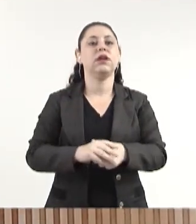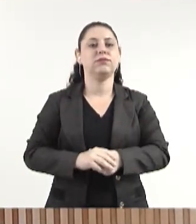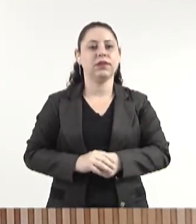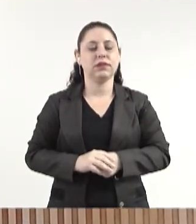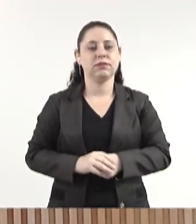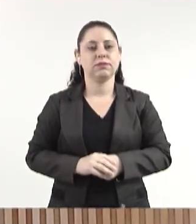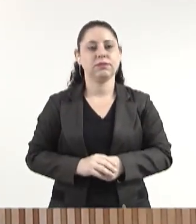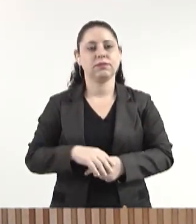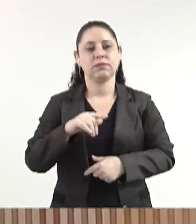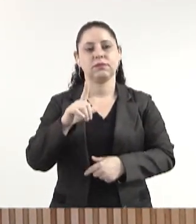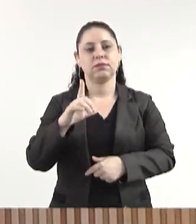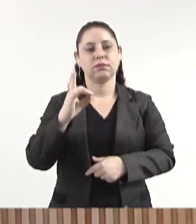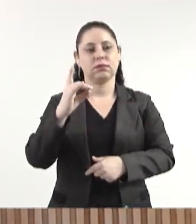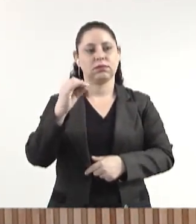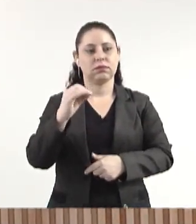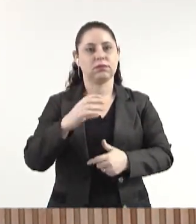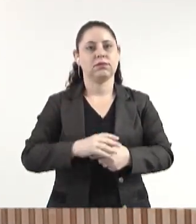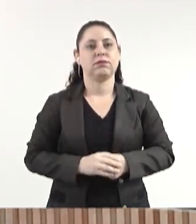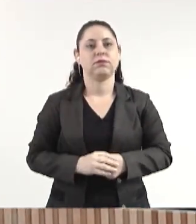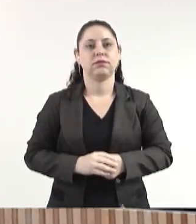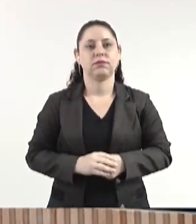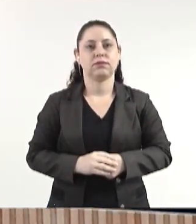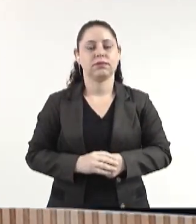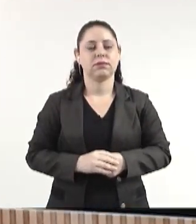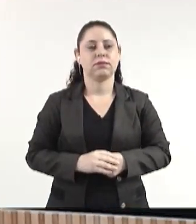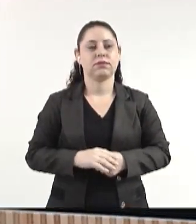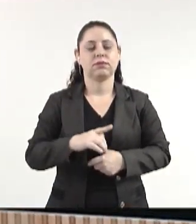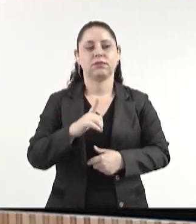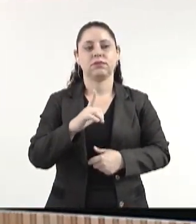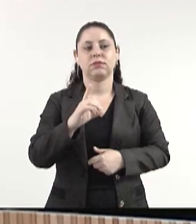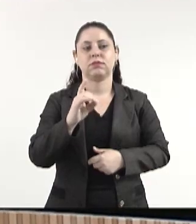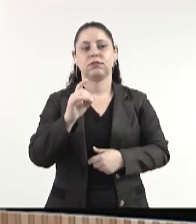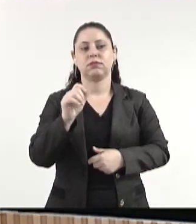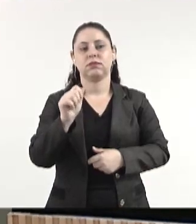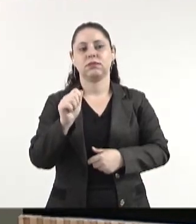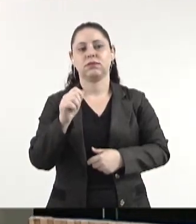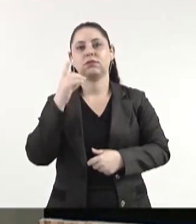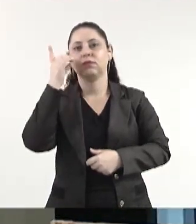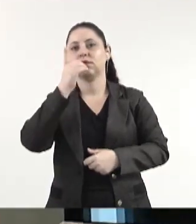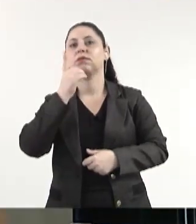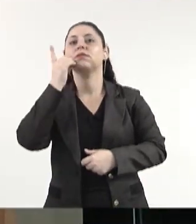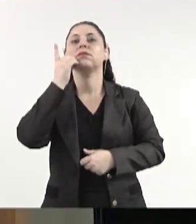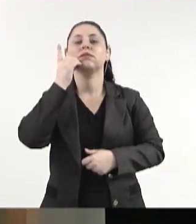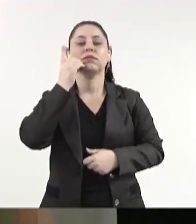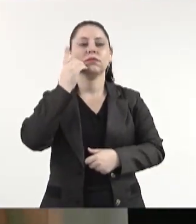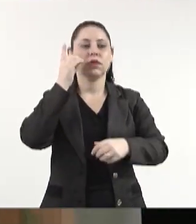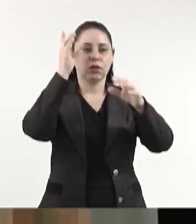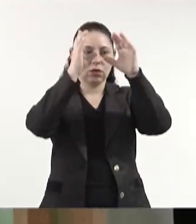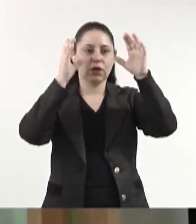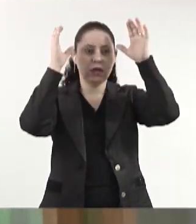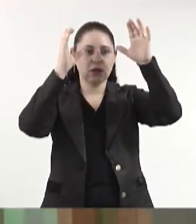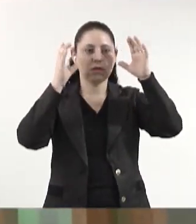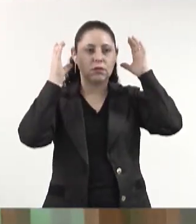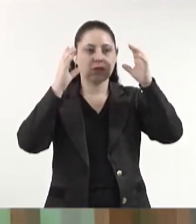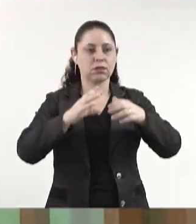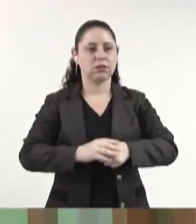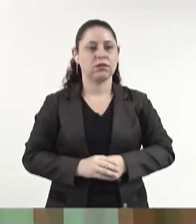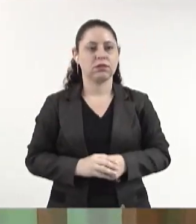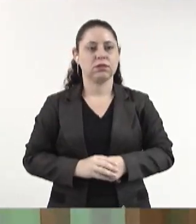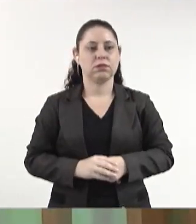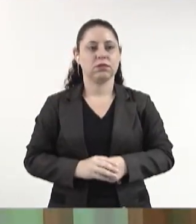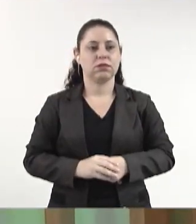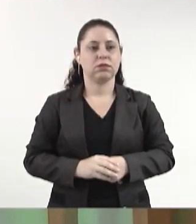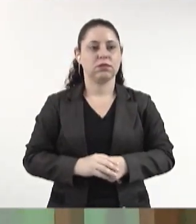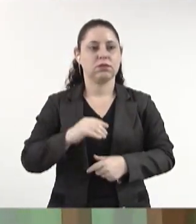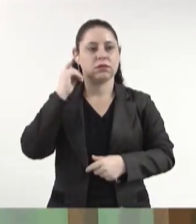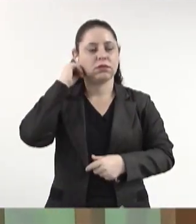da LDO, ou aliás, da LDO não, da LOA, o deputado Caravina também relatou a primeira revisão do Plano Plurianual